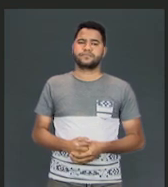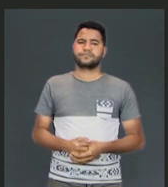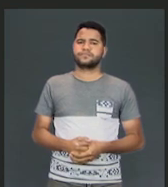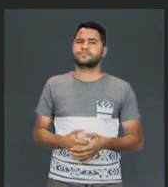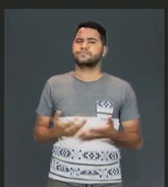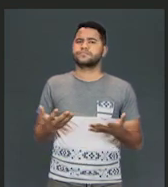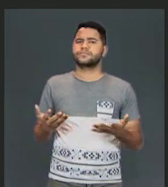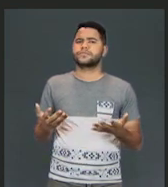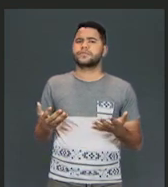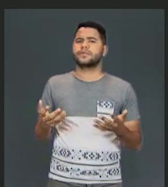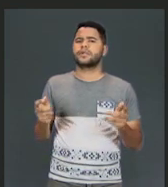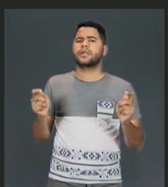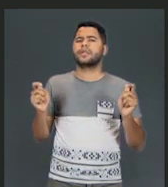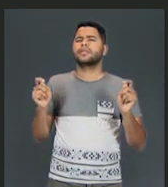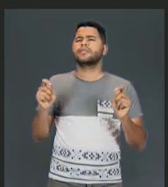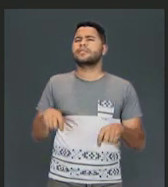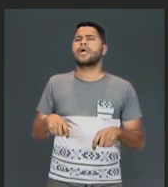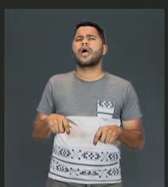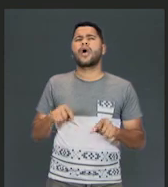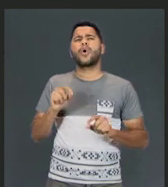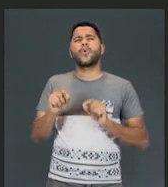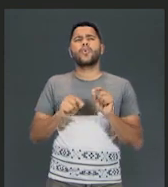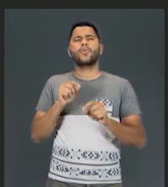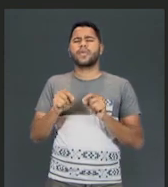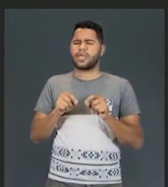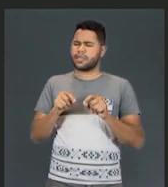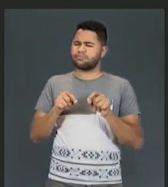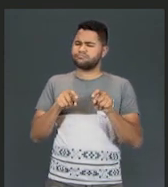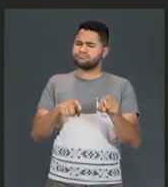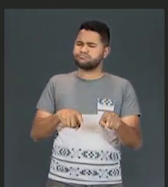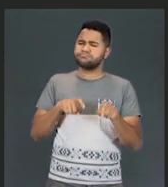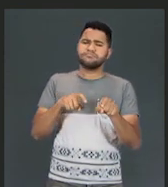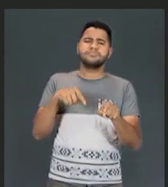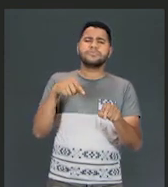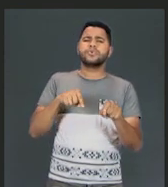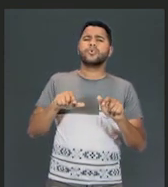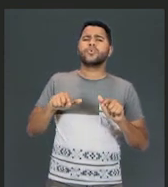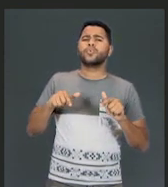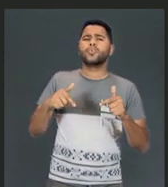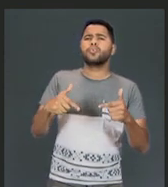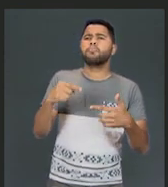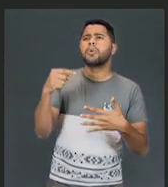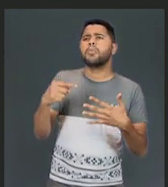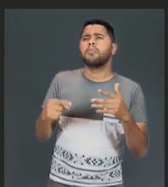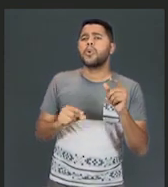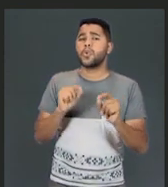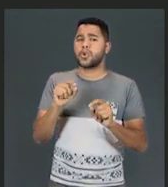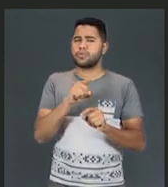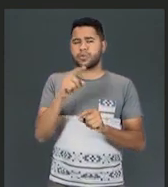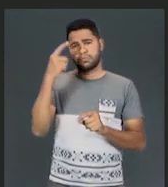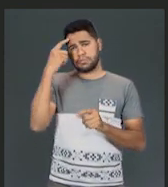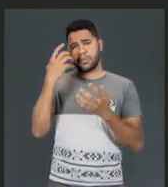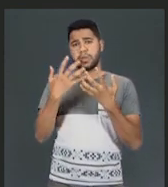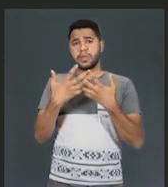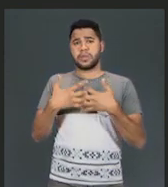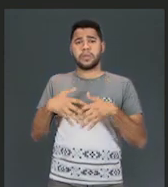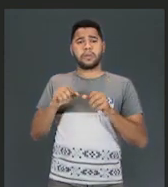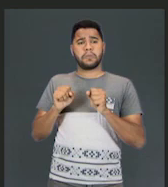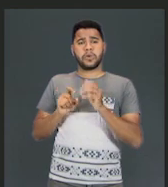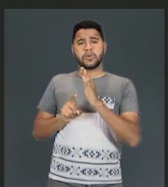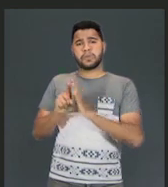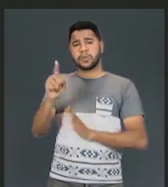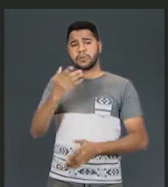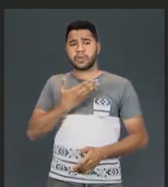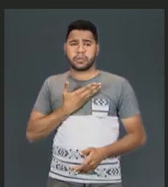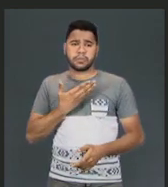Tá o que que dá para gente fazer no interior que é que tem de legal para fazer no interior vocês vão pensar aí pode perguntar para